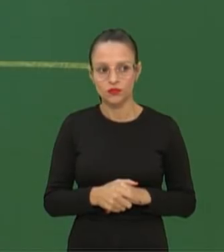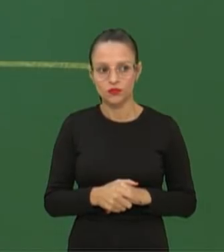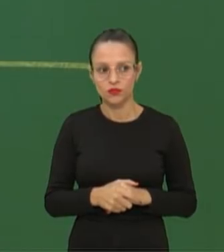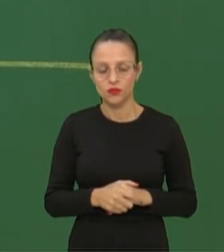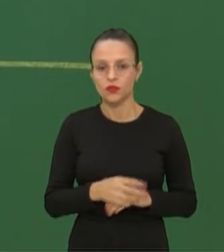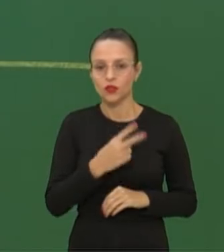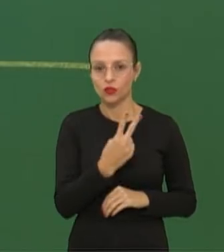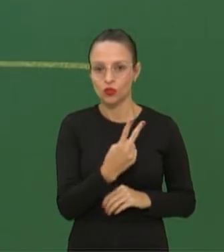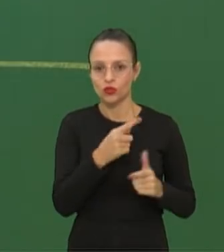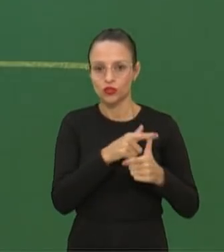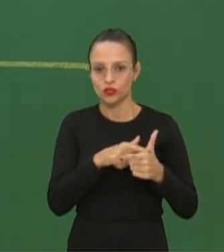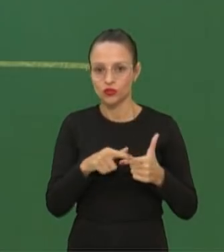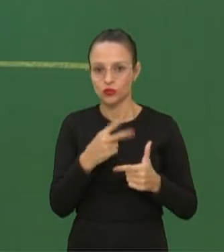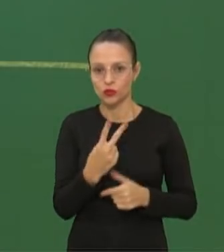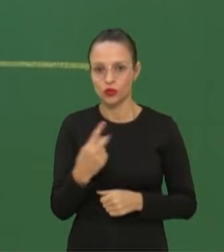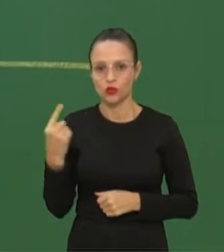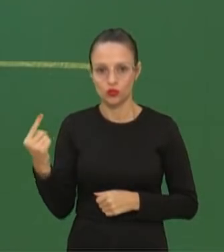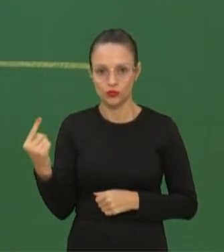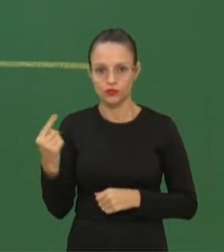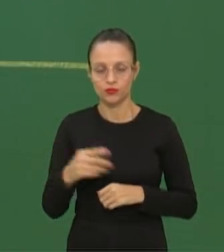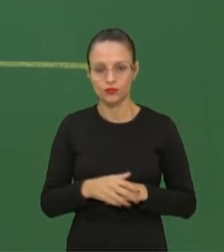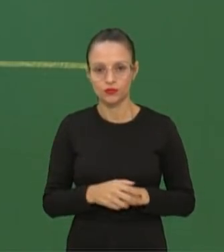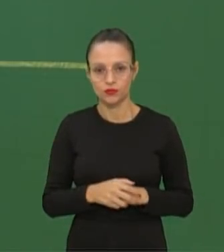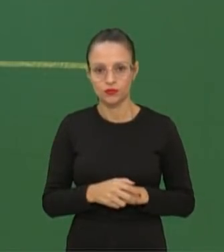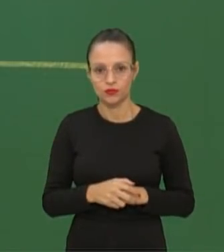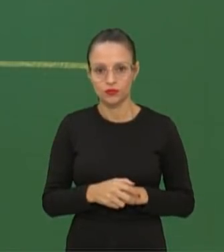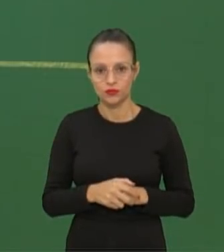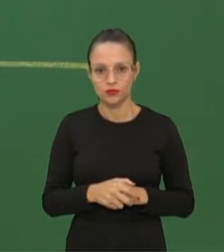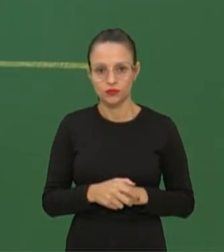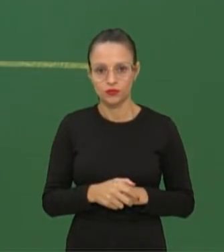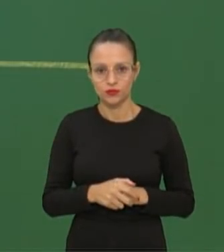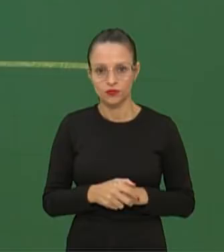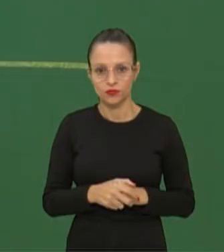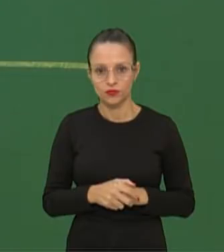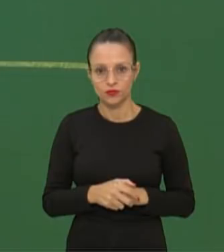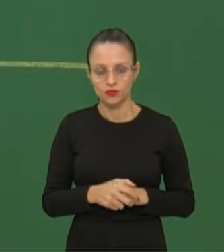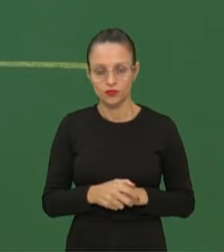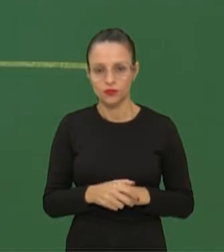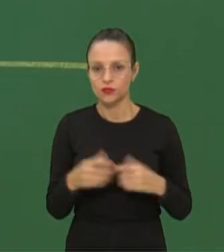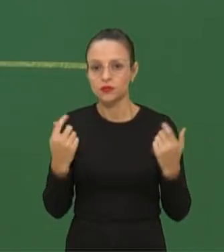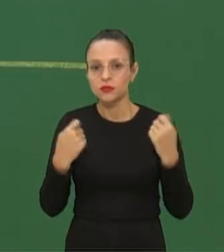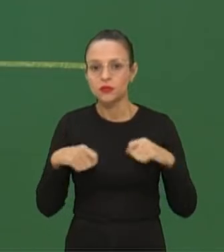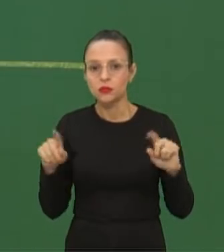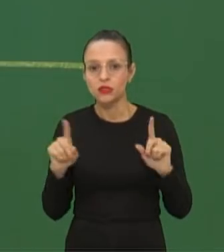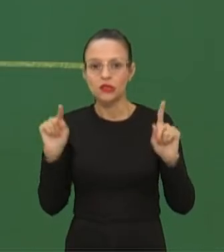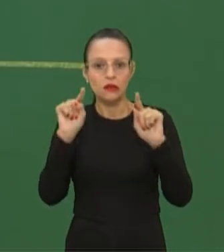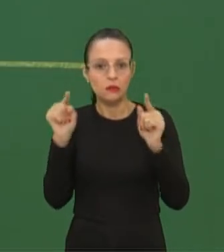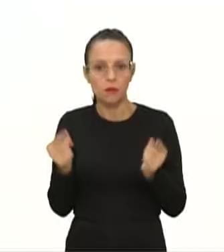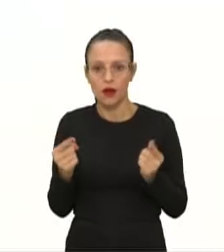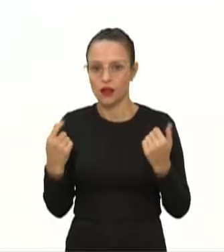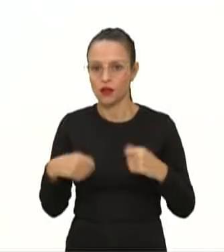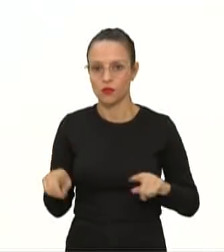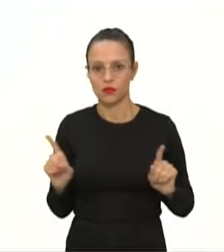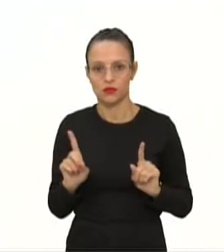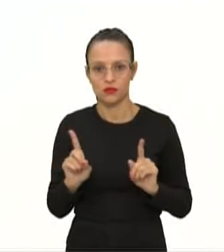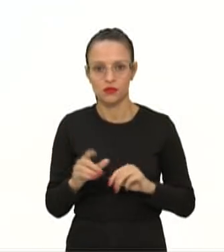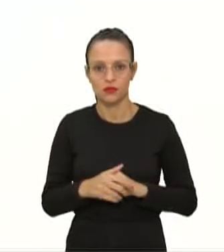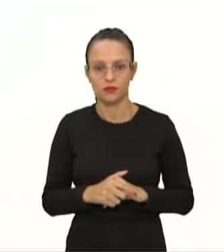2 dividido por 2 dá 1. Uma vez 2x mais 10. Não preciso pôr entre parênteses, certo?